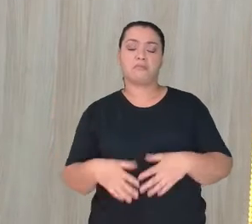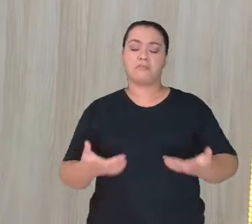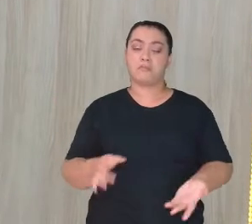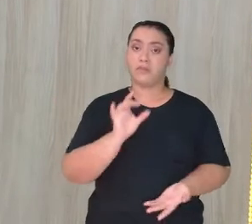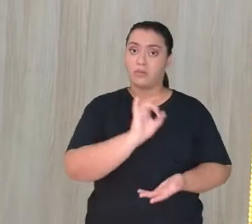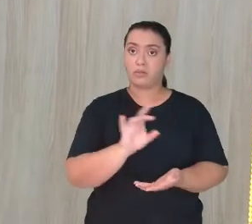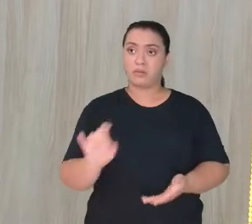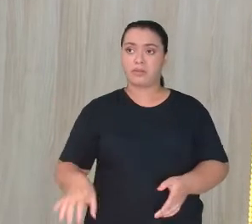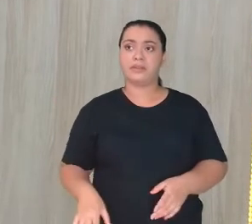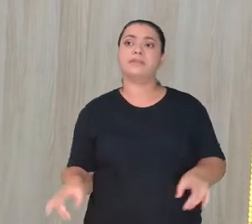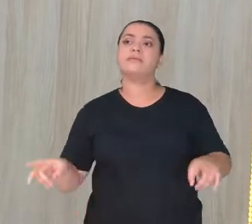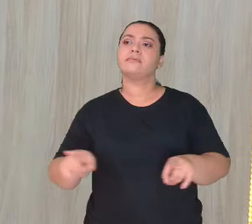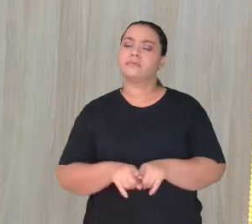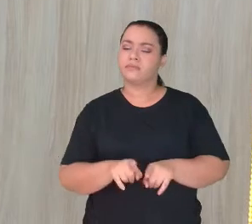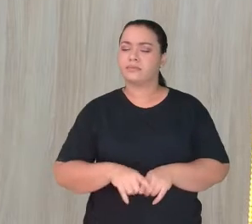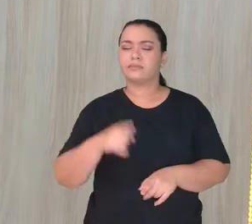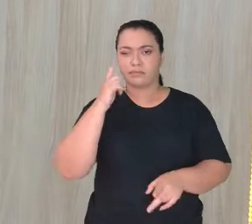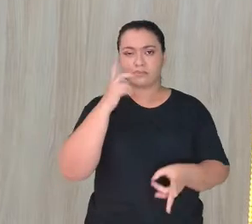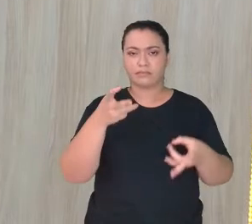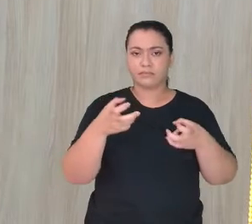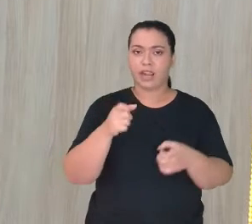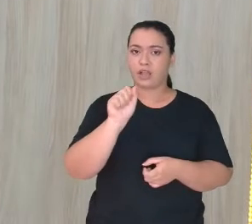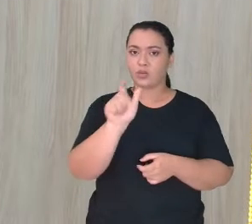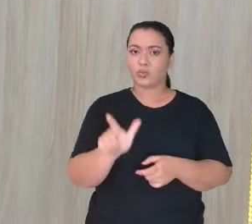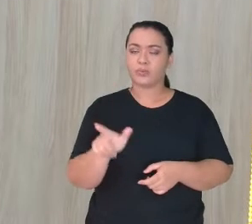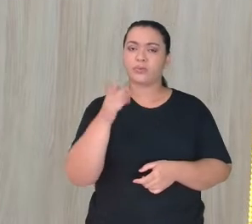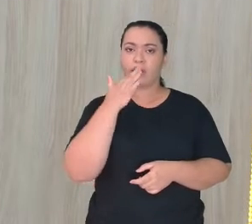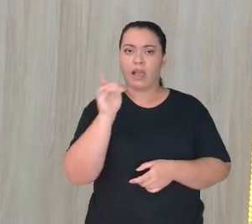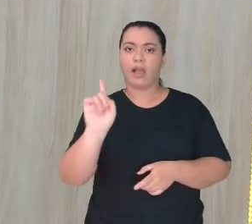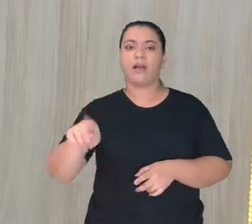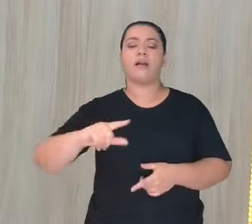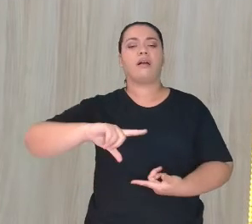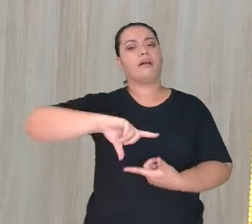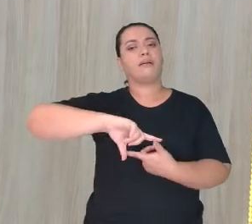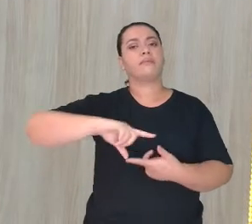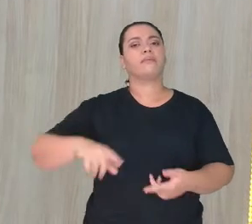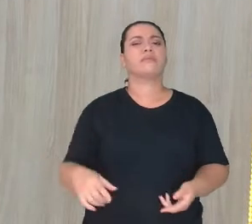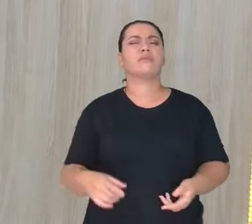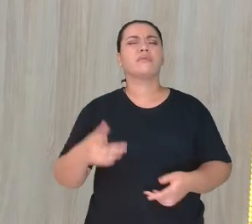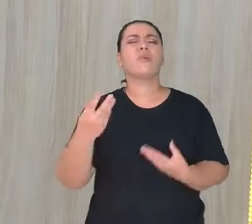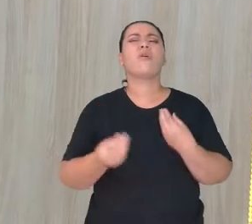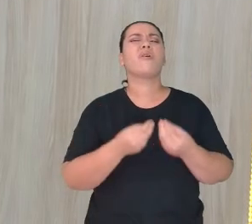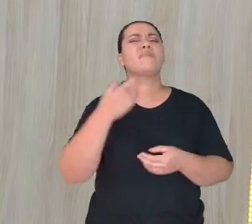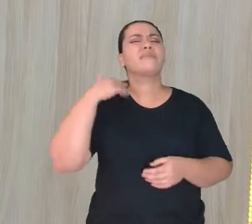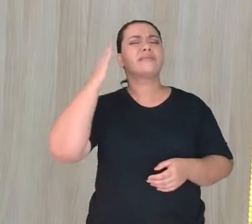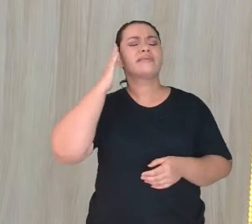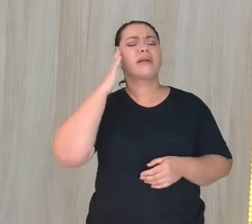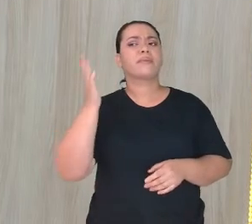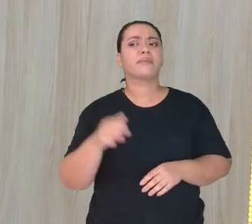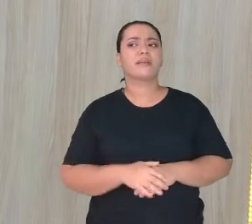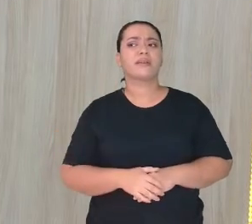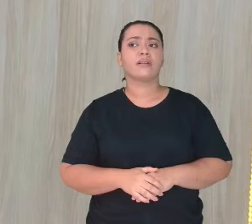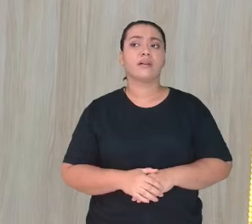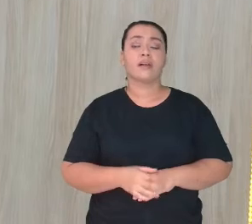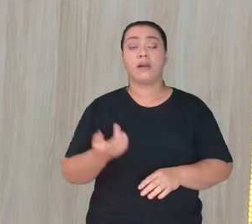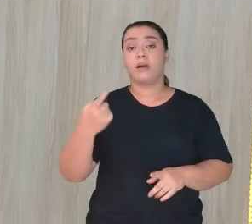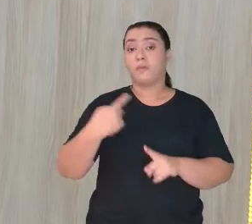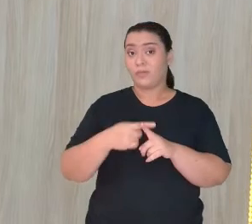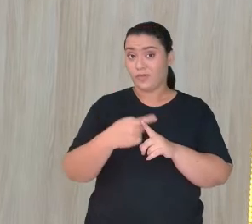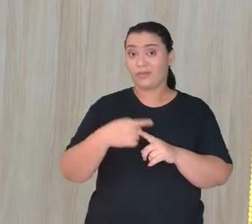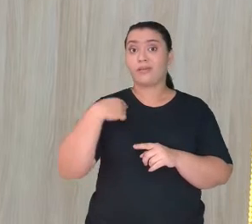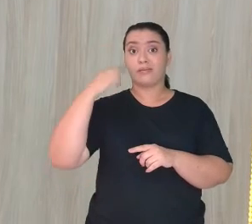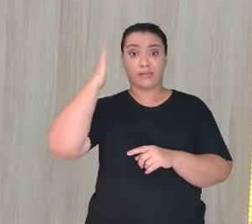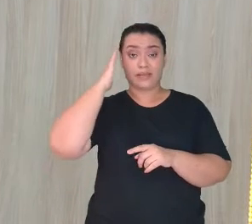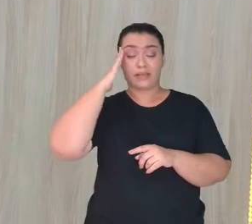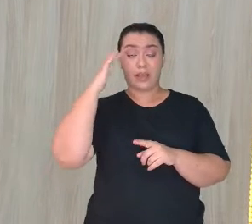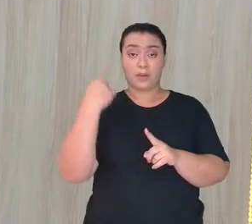um. E aqui dá para identificar que é um retângulo. Ricardinho, como é que tu sabe que é um retângulo? Porque essa medida é diferente dessa. Aí é um retângulo,